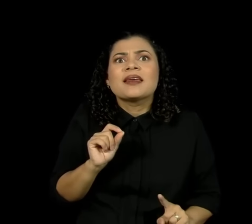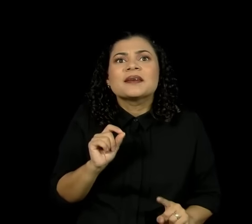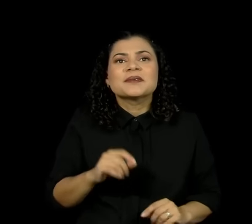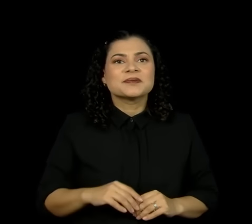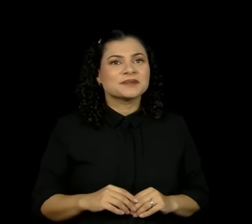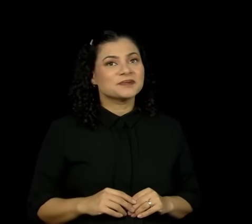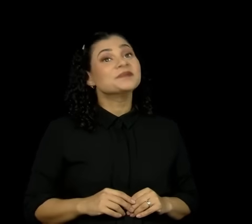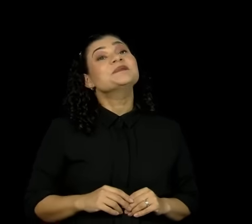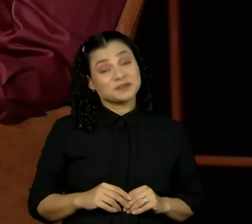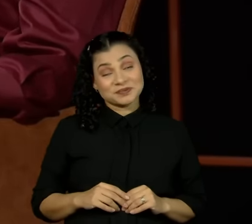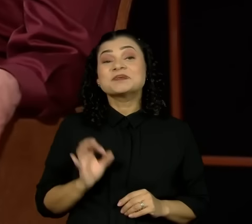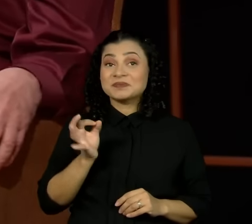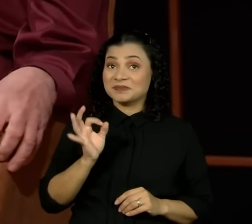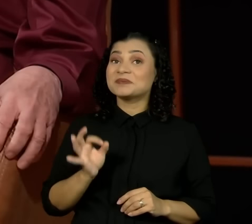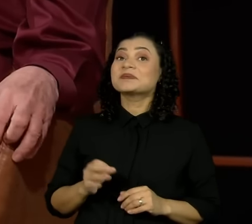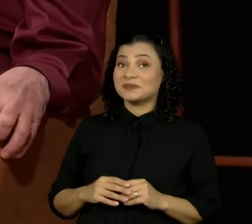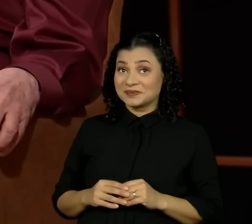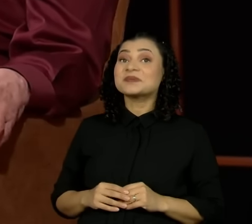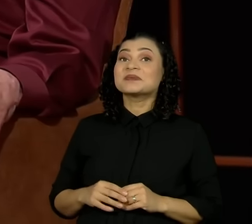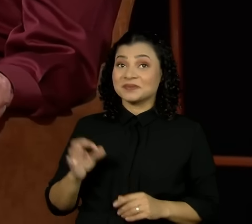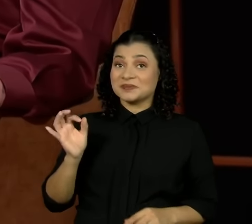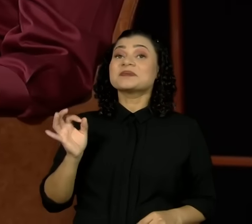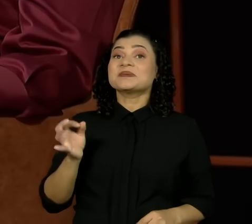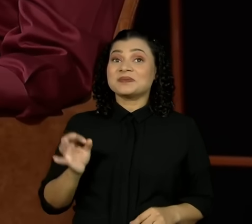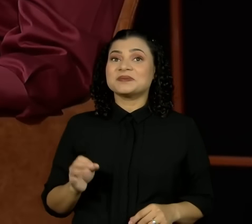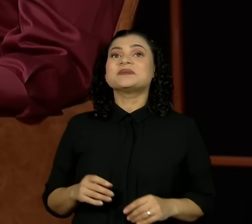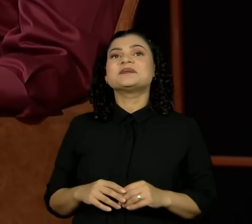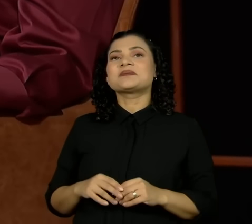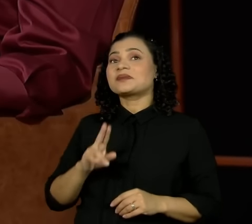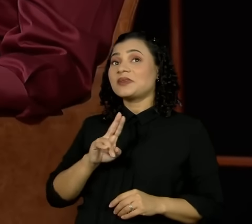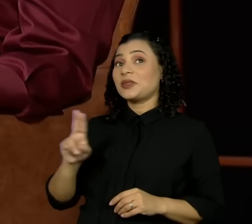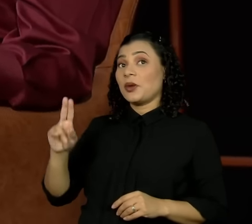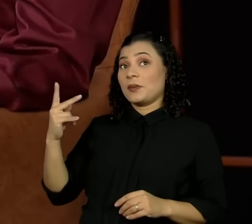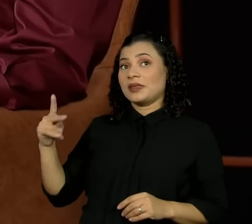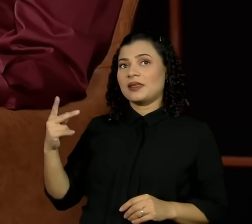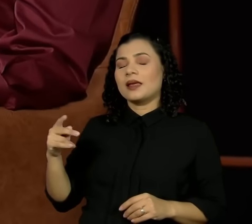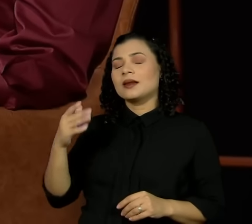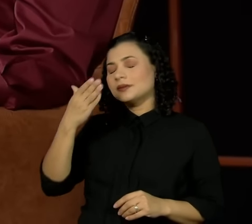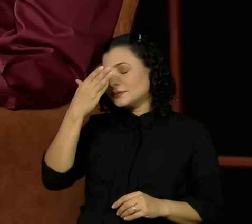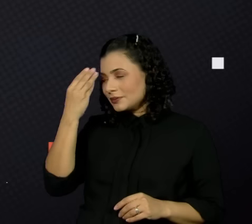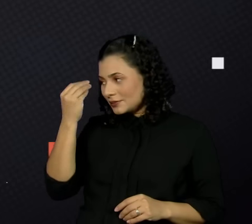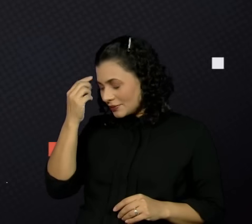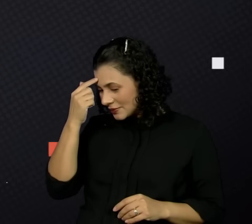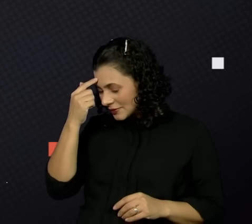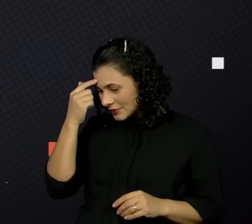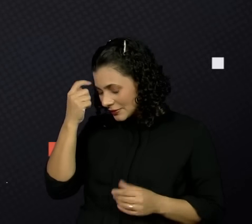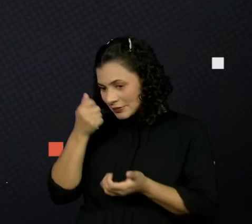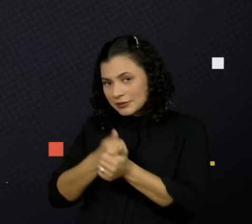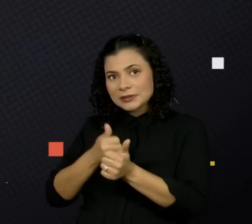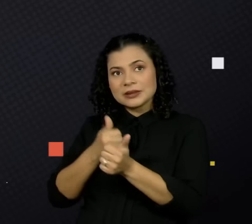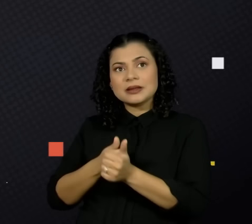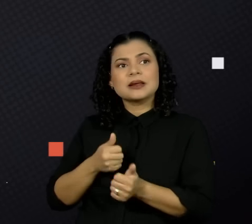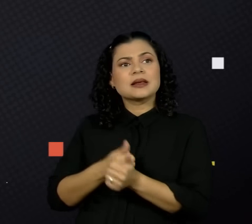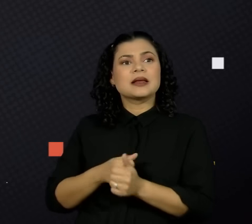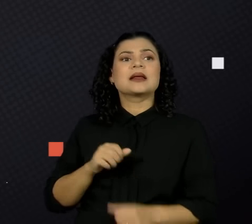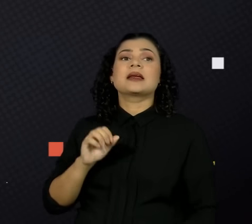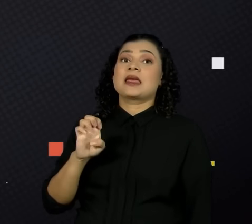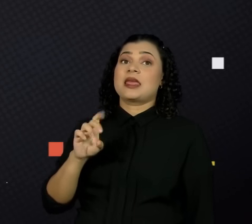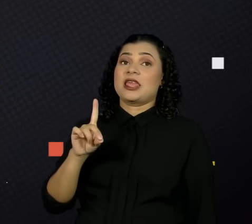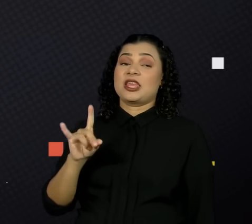Essa aí. Essa aí? Ela chama... Qual é o nome dela mesmo? Edith